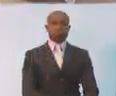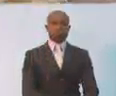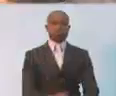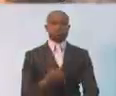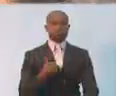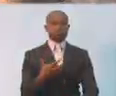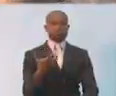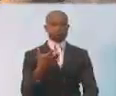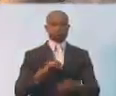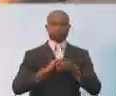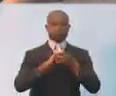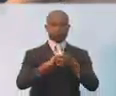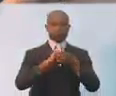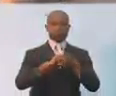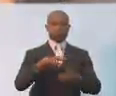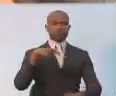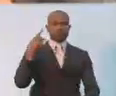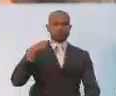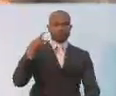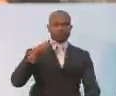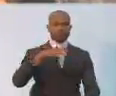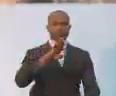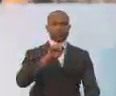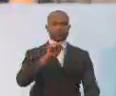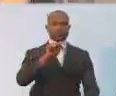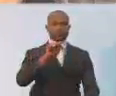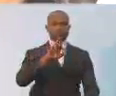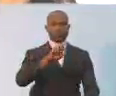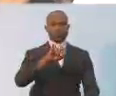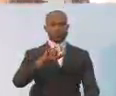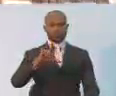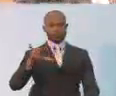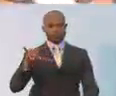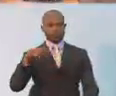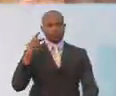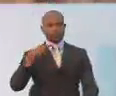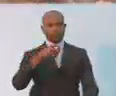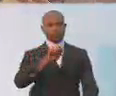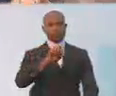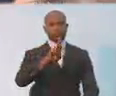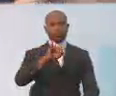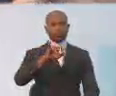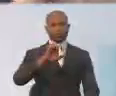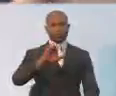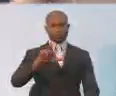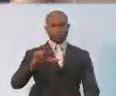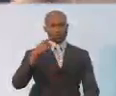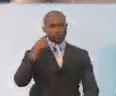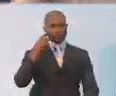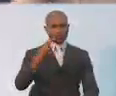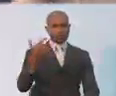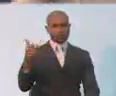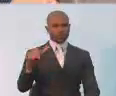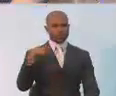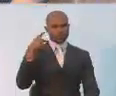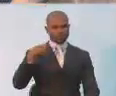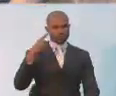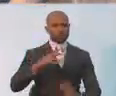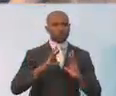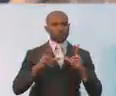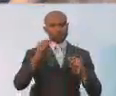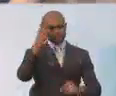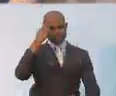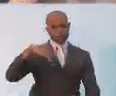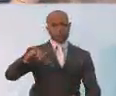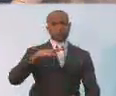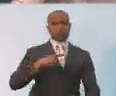Quero cumprimentar o vereador Novinho Brasil, o vereador Auriel, o Naldo Santos, que eu vi por aí, e todos os